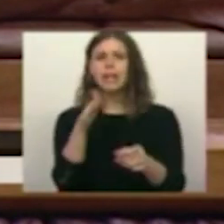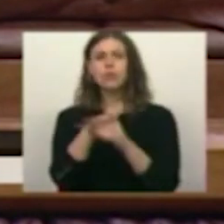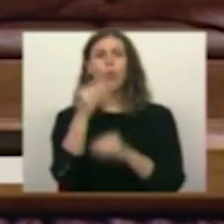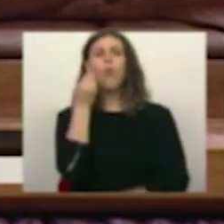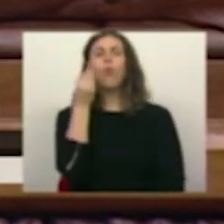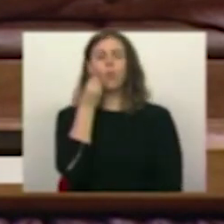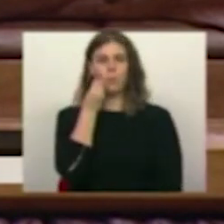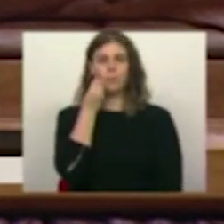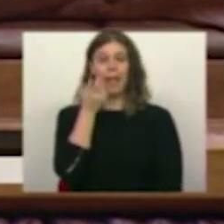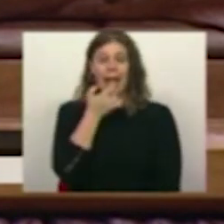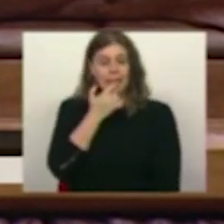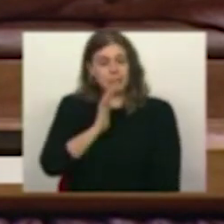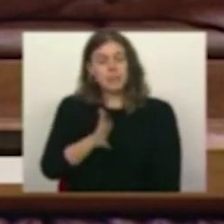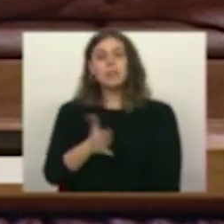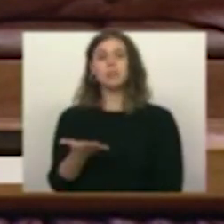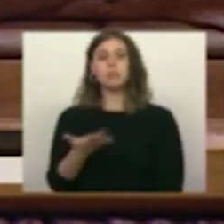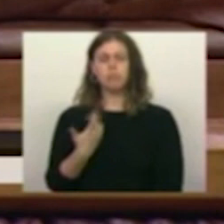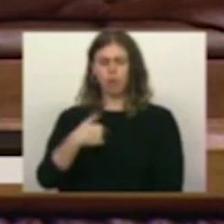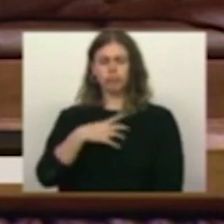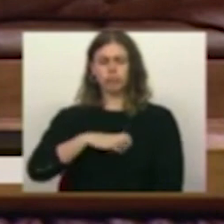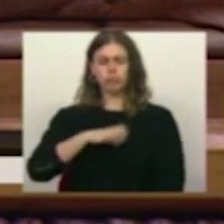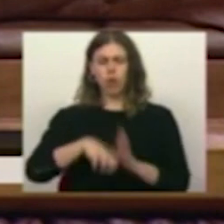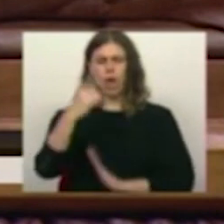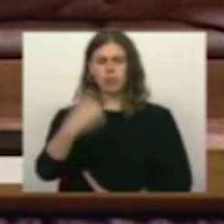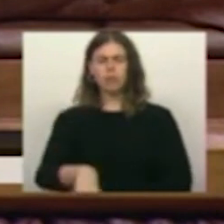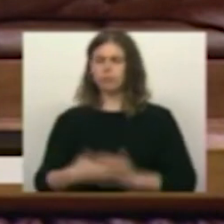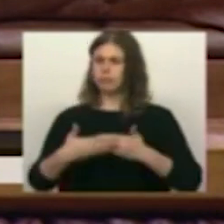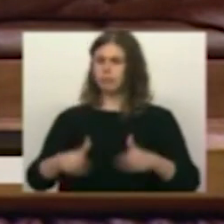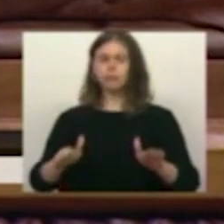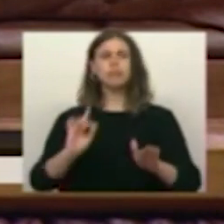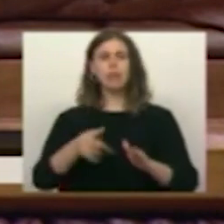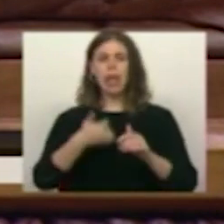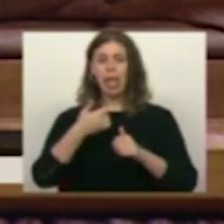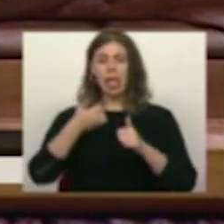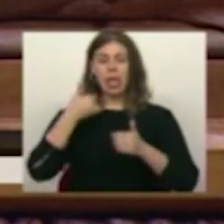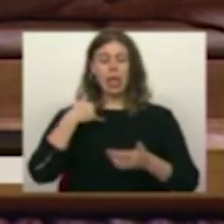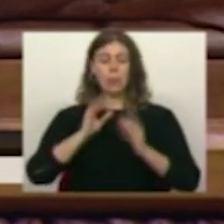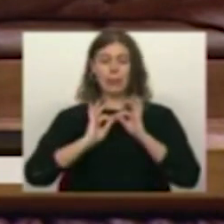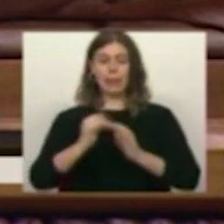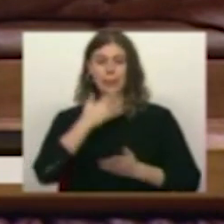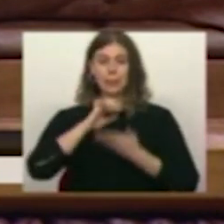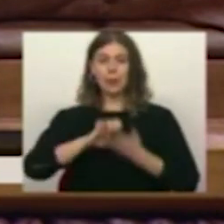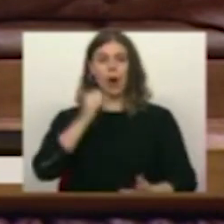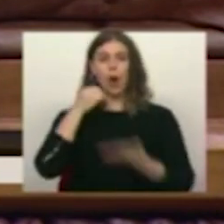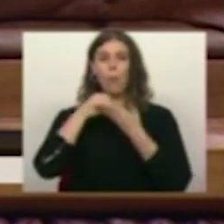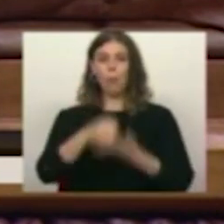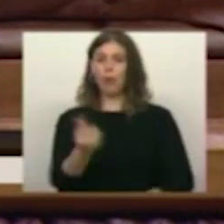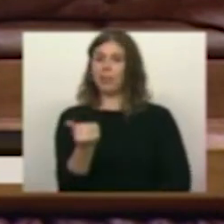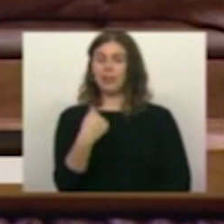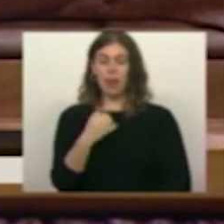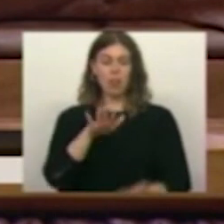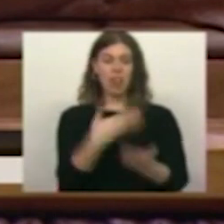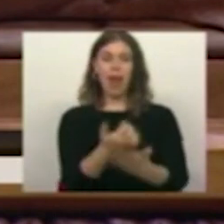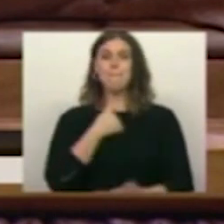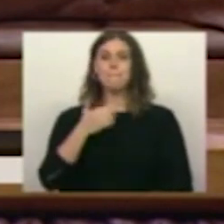situação e, se necessário, estamos em condições de lançar uma linha de crédito para apoio de tesouraria às